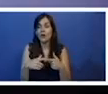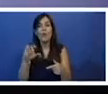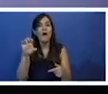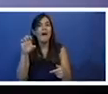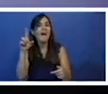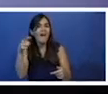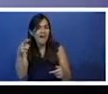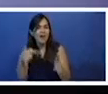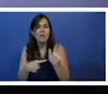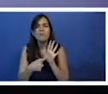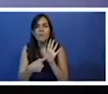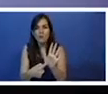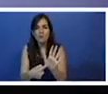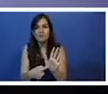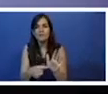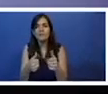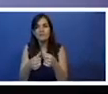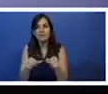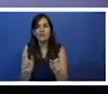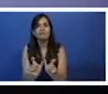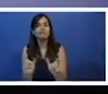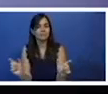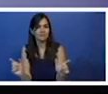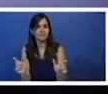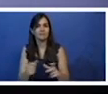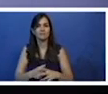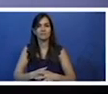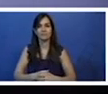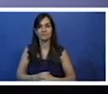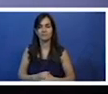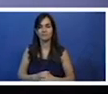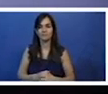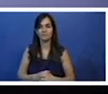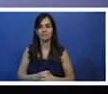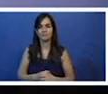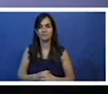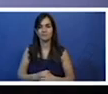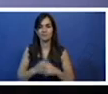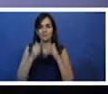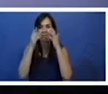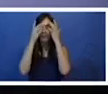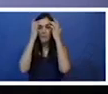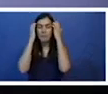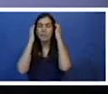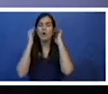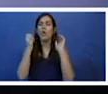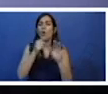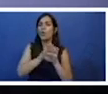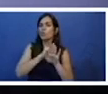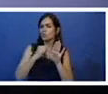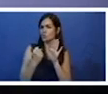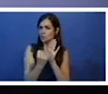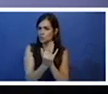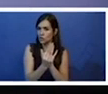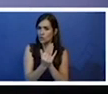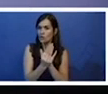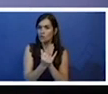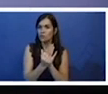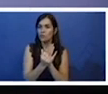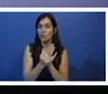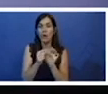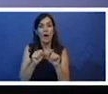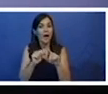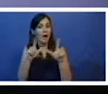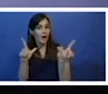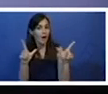plural. Mantermos quem? Nós, certo? Com o sujeito expresso ou desinencial,